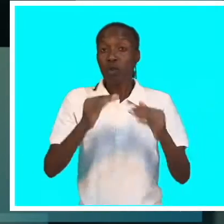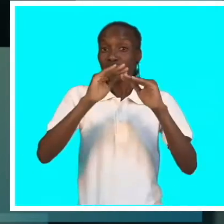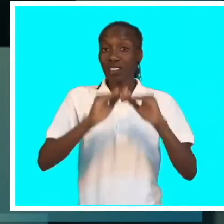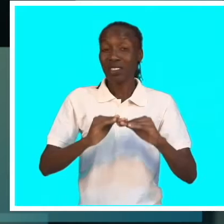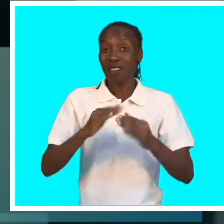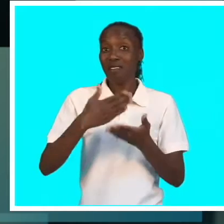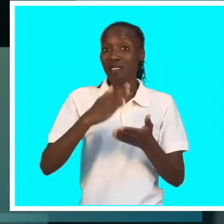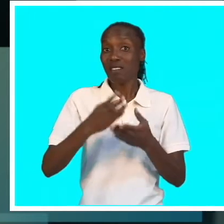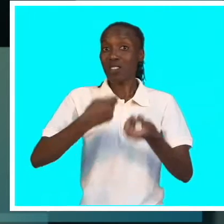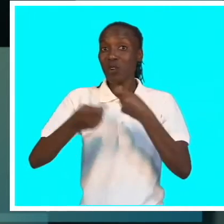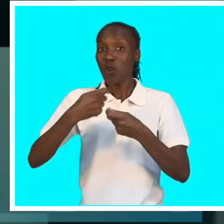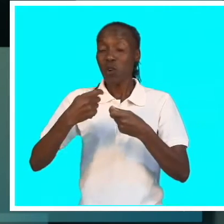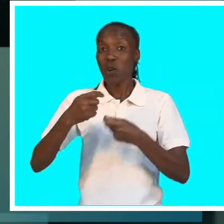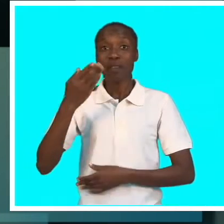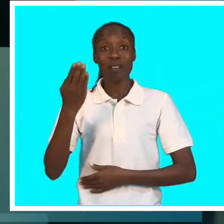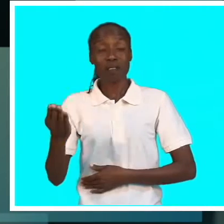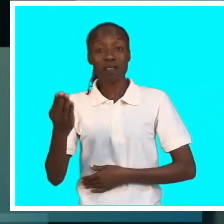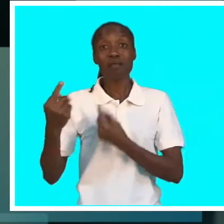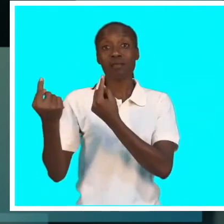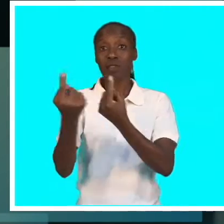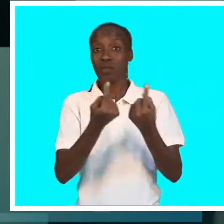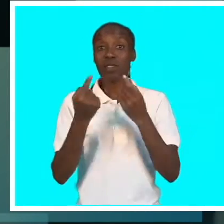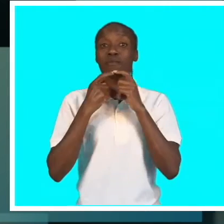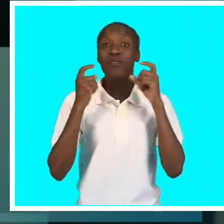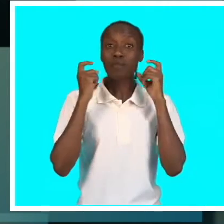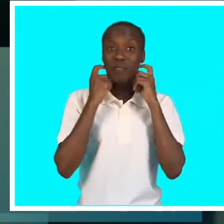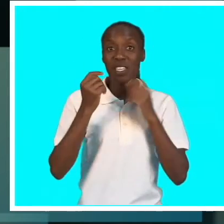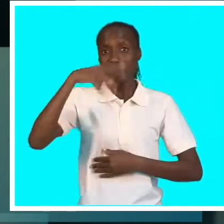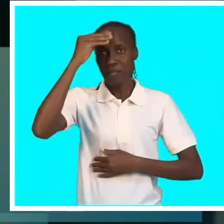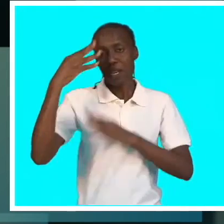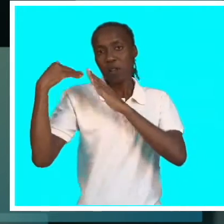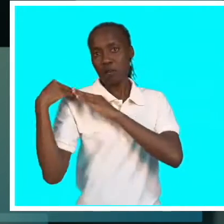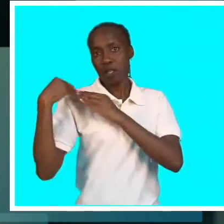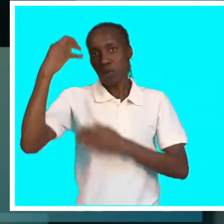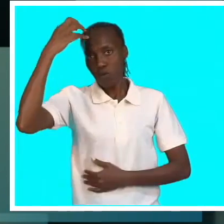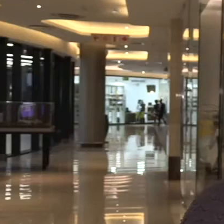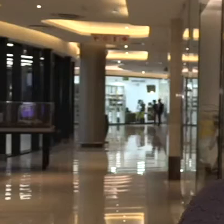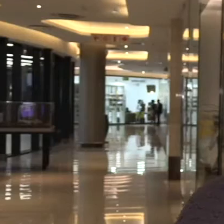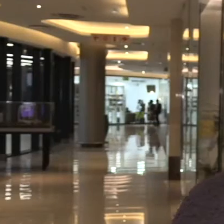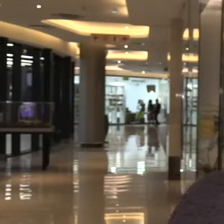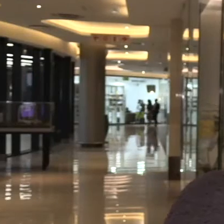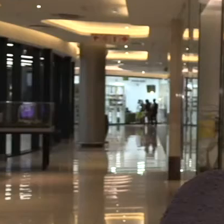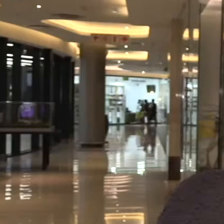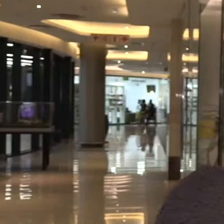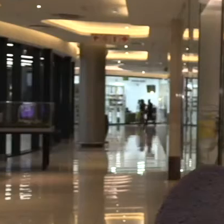Perceber como está a crise econômica em Moçambique e perceber qual é a responsabilidade do governo.